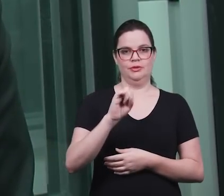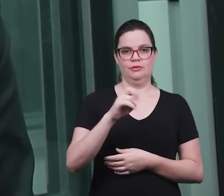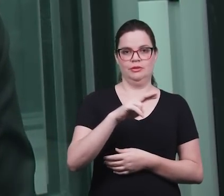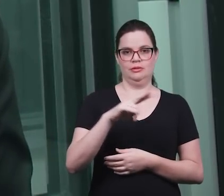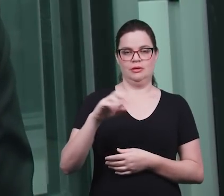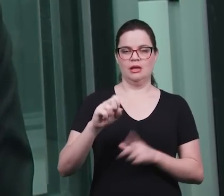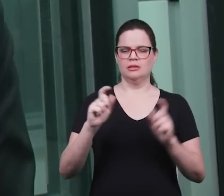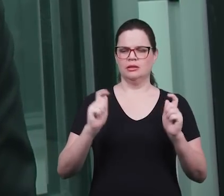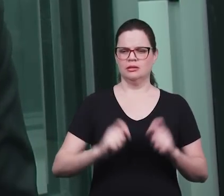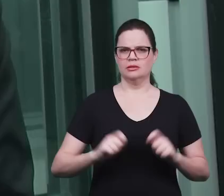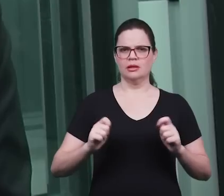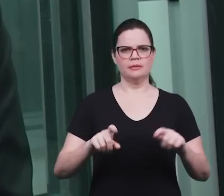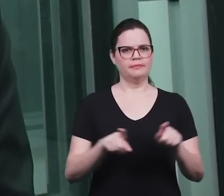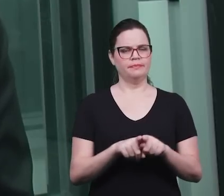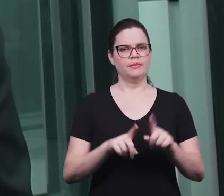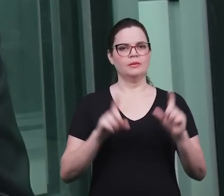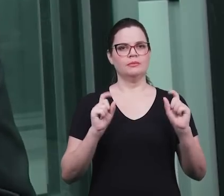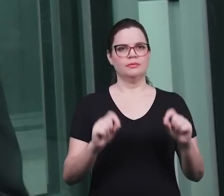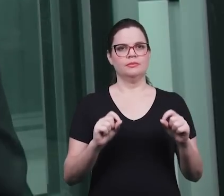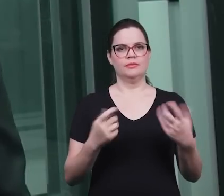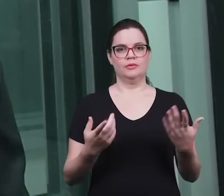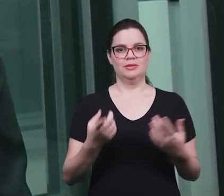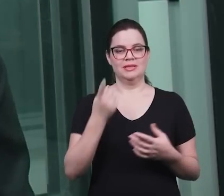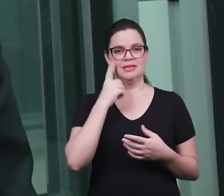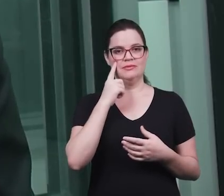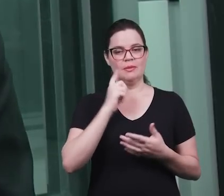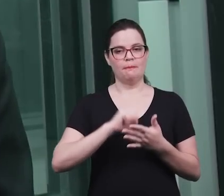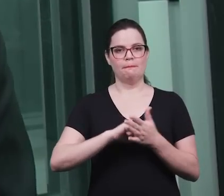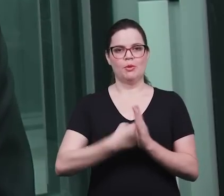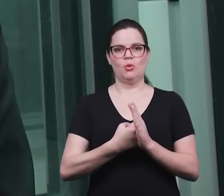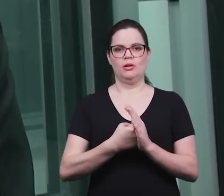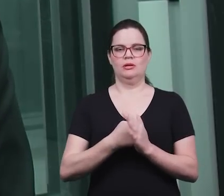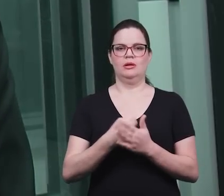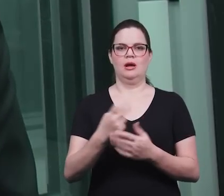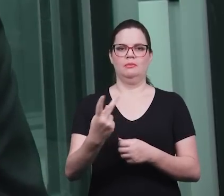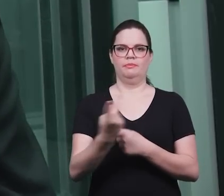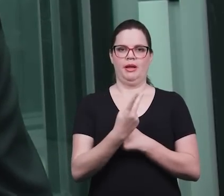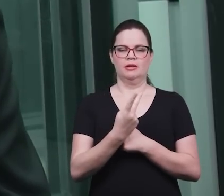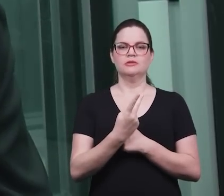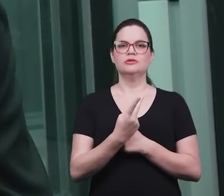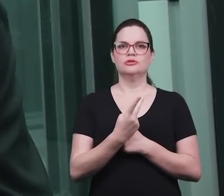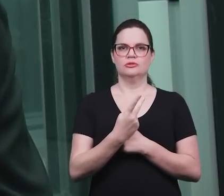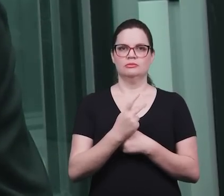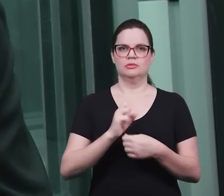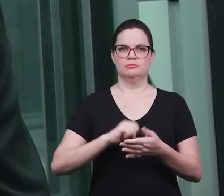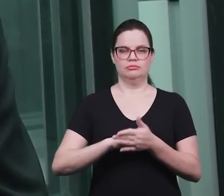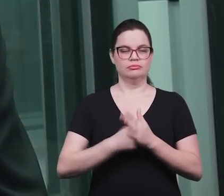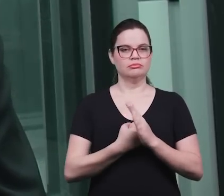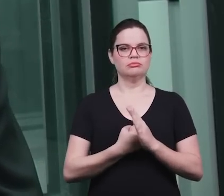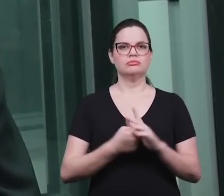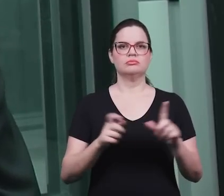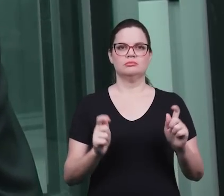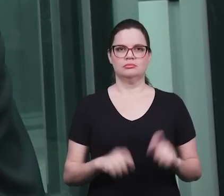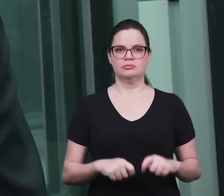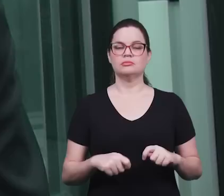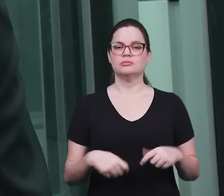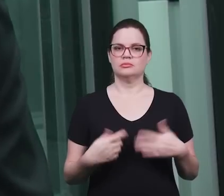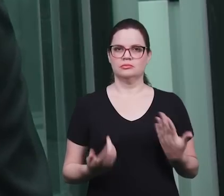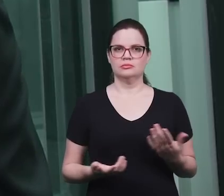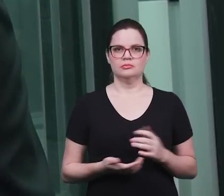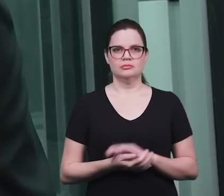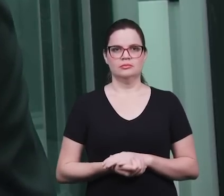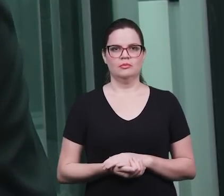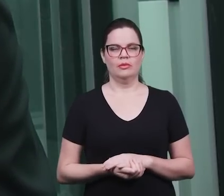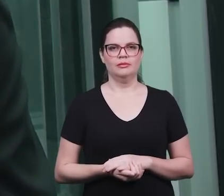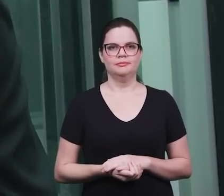consegue, inclusive, travar empréstimo. Você consegue fazer um bloqueio de empréstimo no seu benefício.